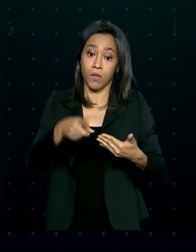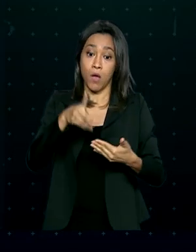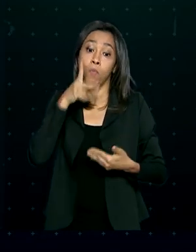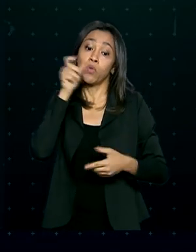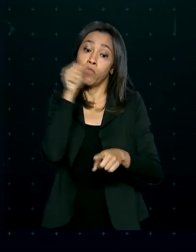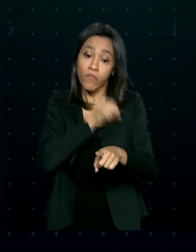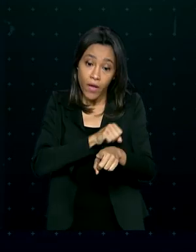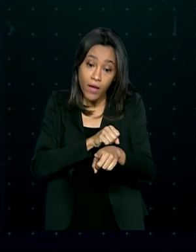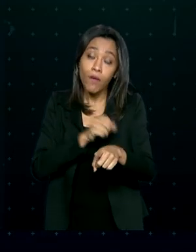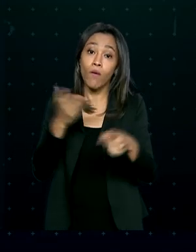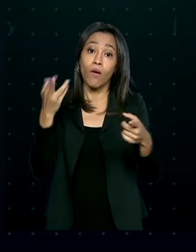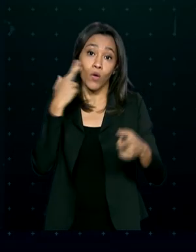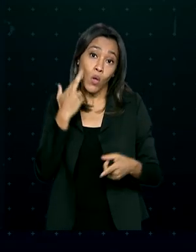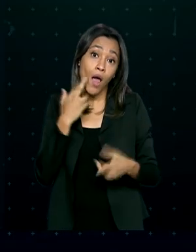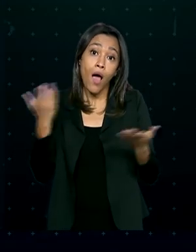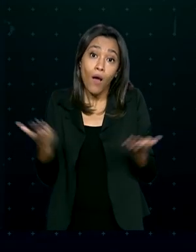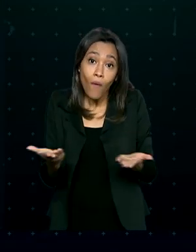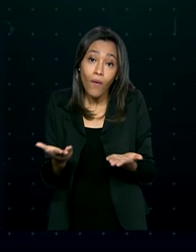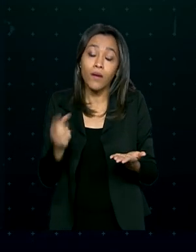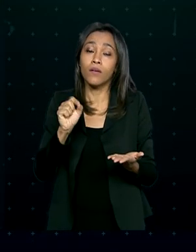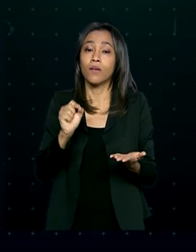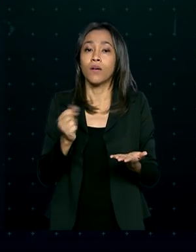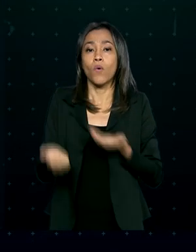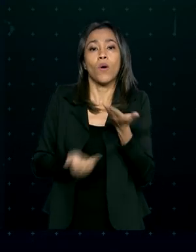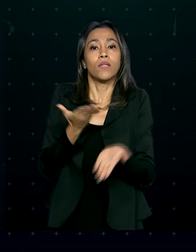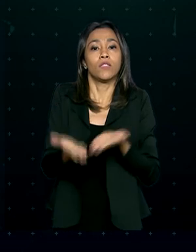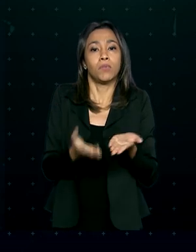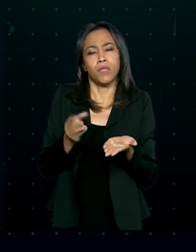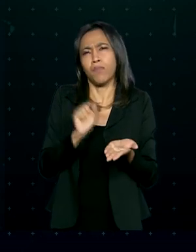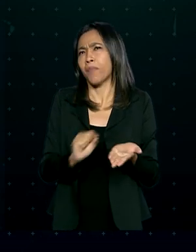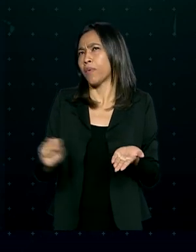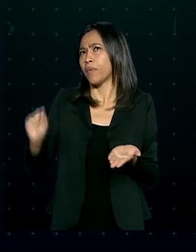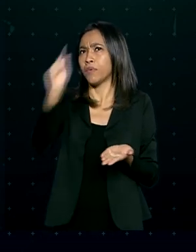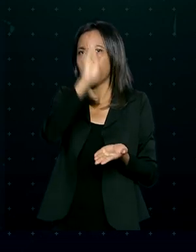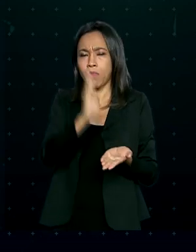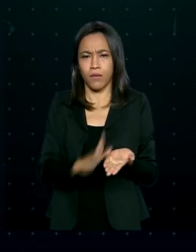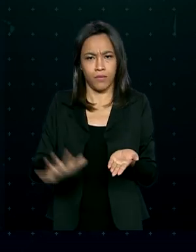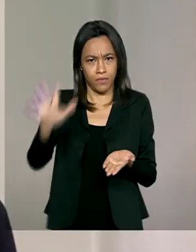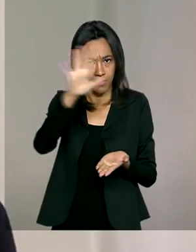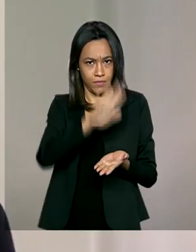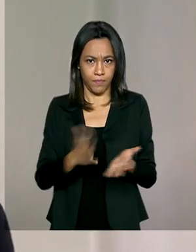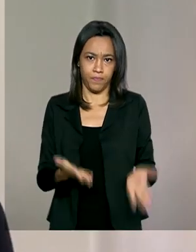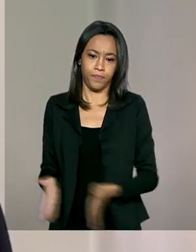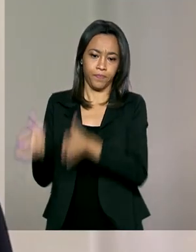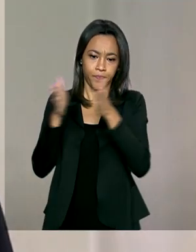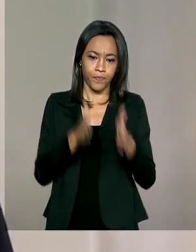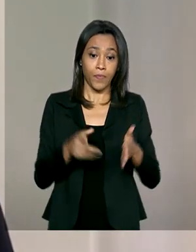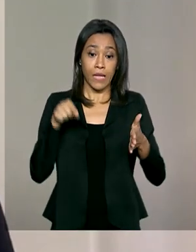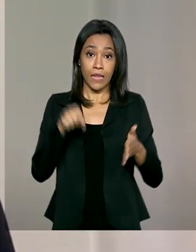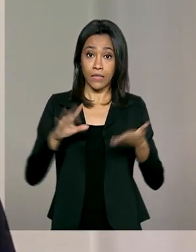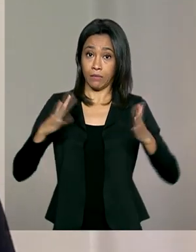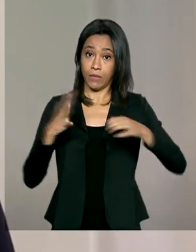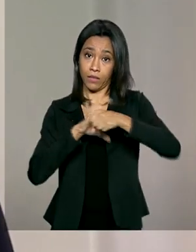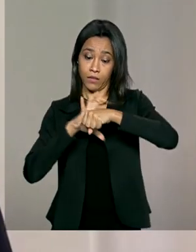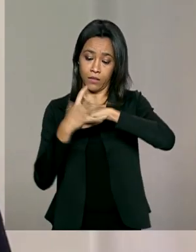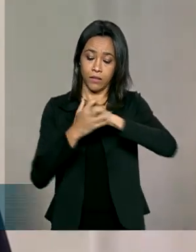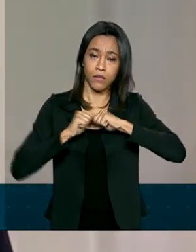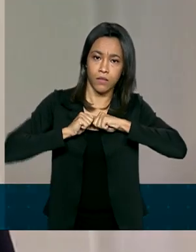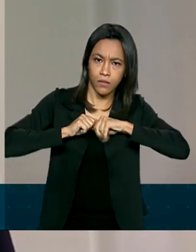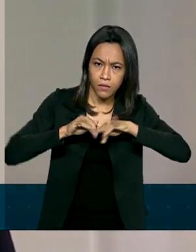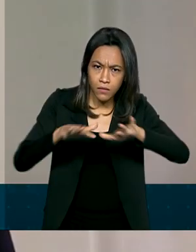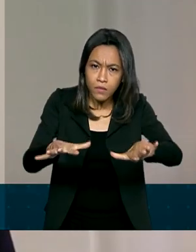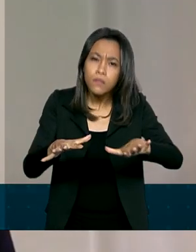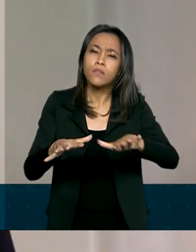Velho, Rondônia, agora o serviço passa a estar disponível em todo o país. Com a pandemia do Covid-19,